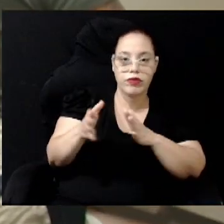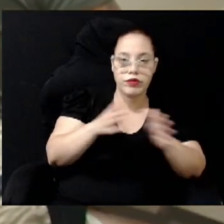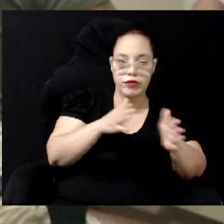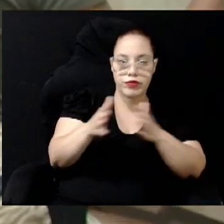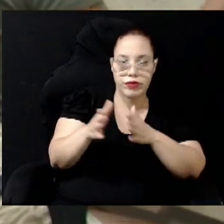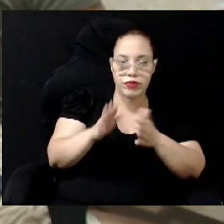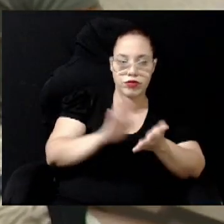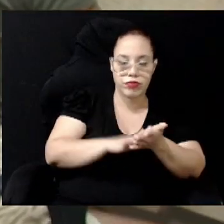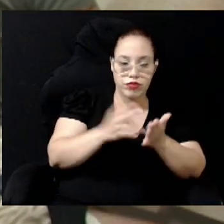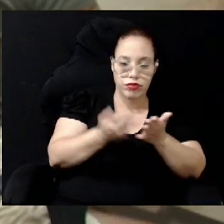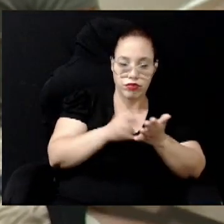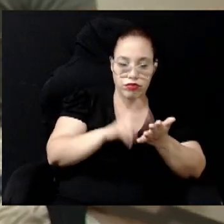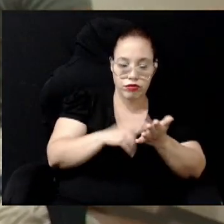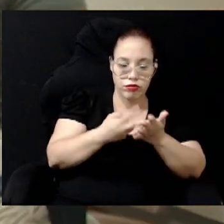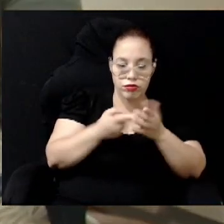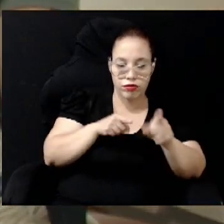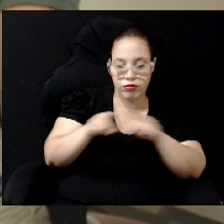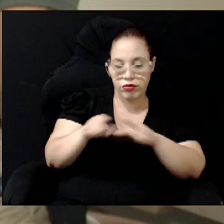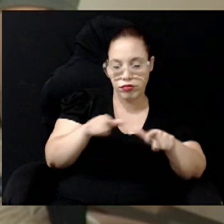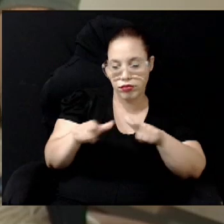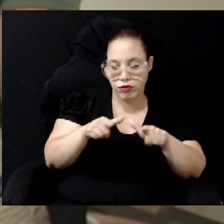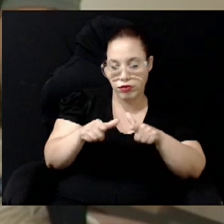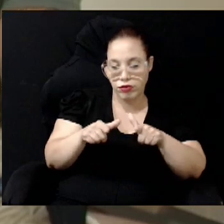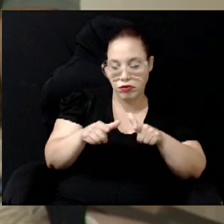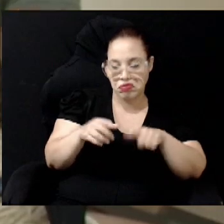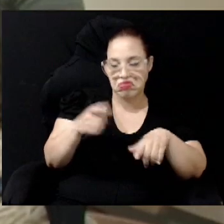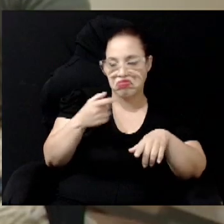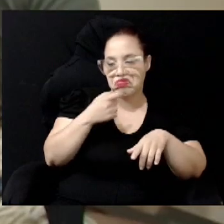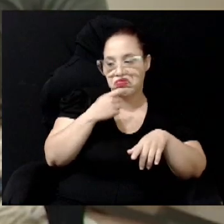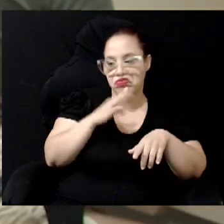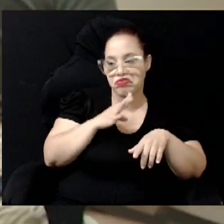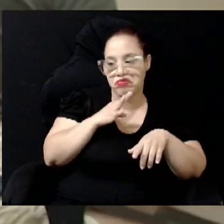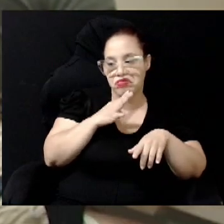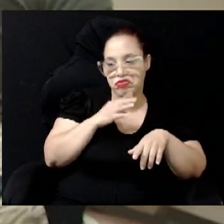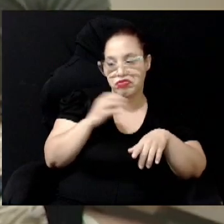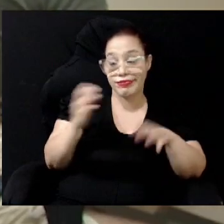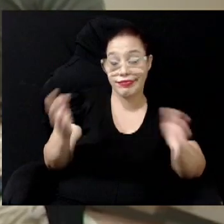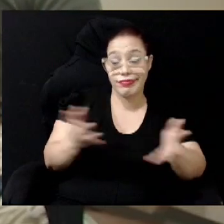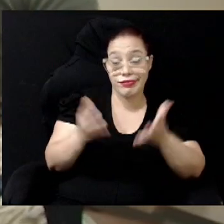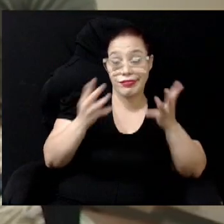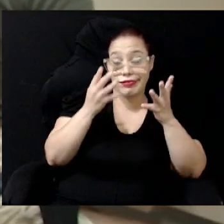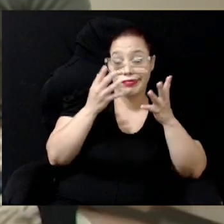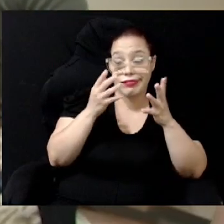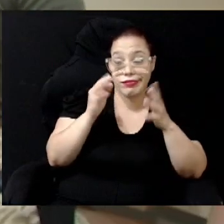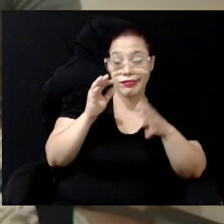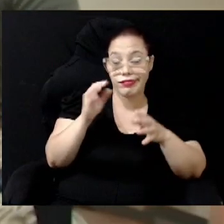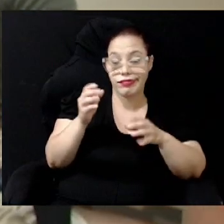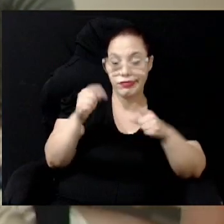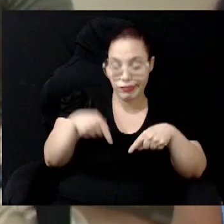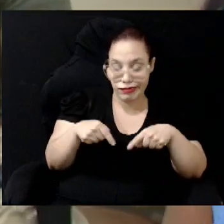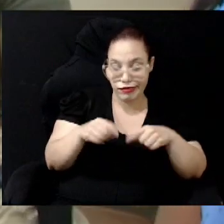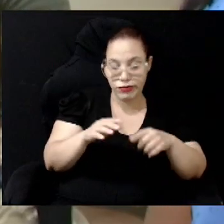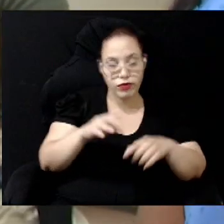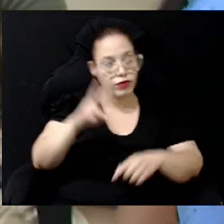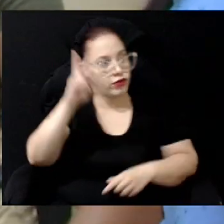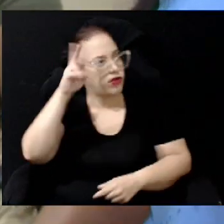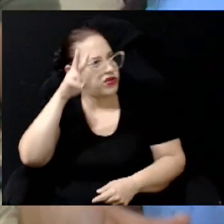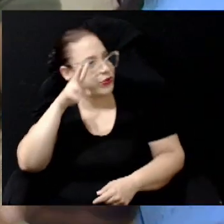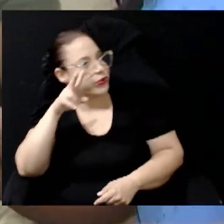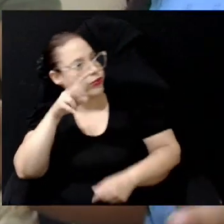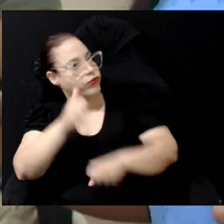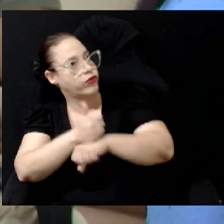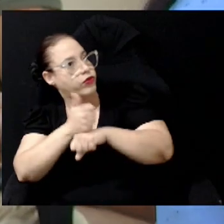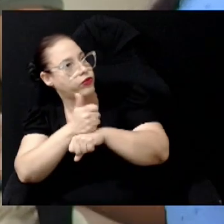tentar trabalhar com esse conhecimento de uma forma a enriquecer o nosso presente. O historiador, ele